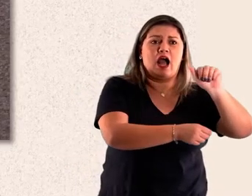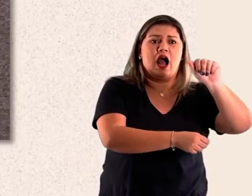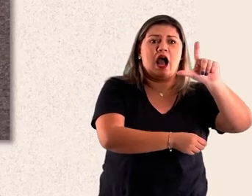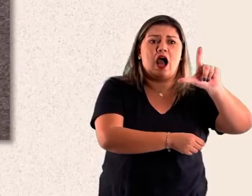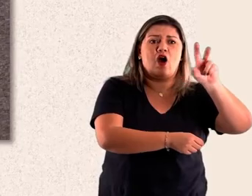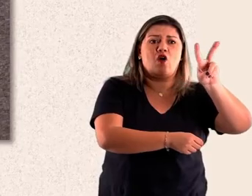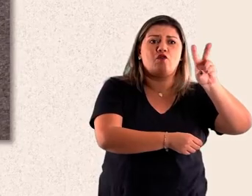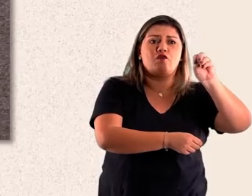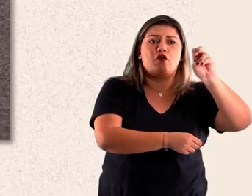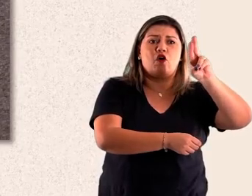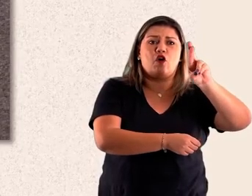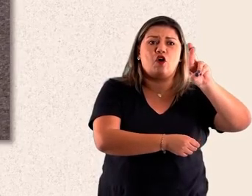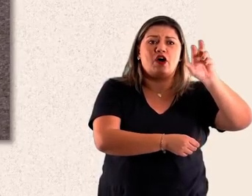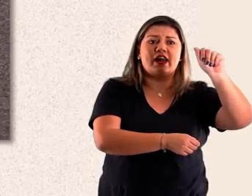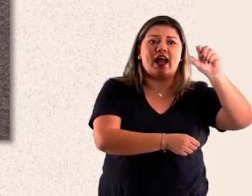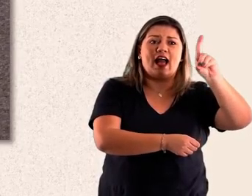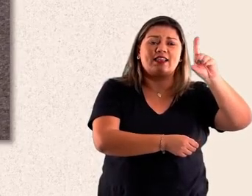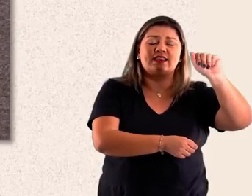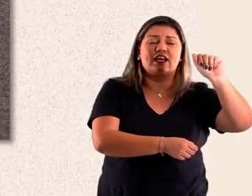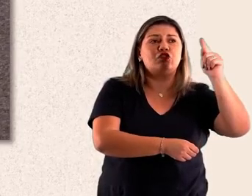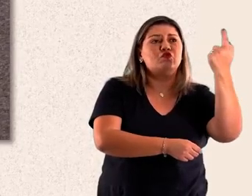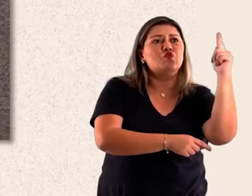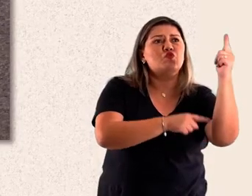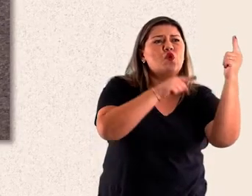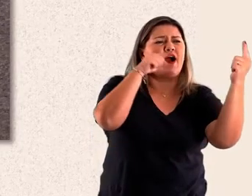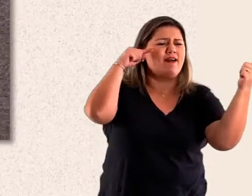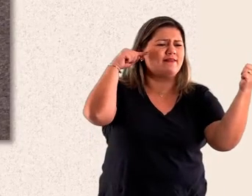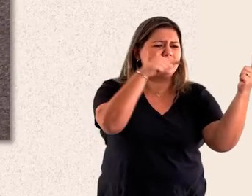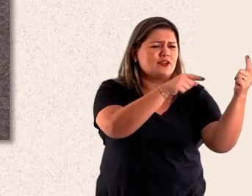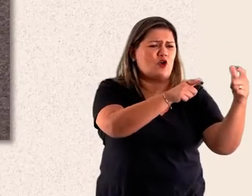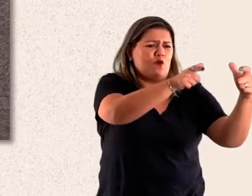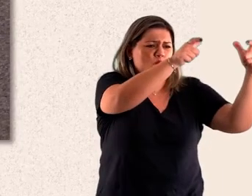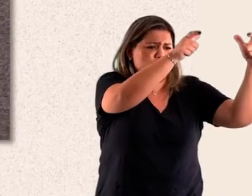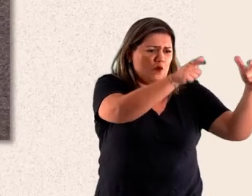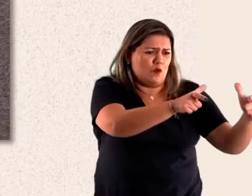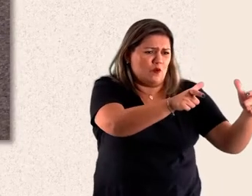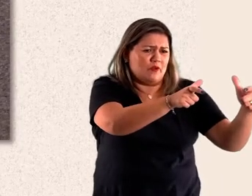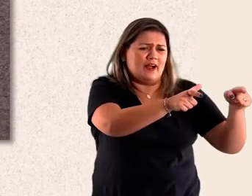o norte de Goiás lugar extremamente